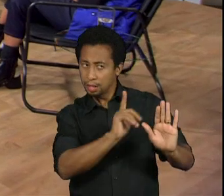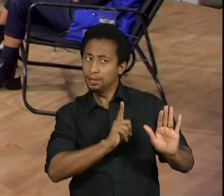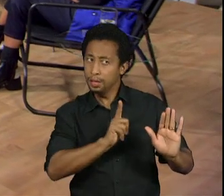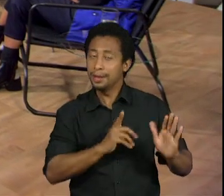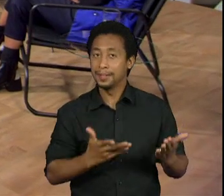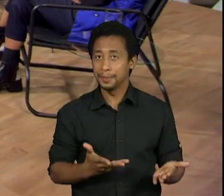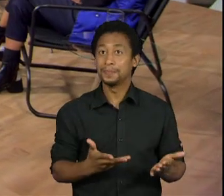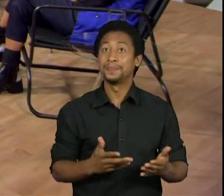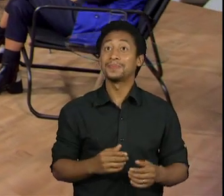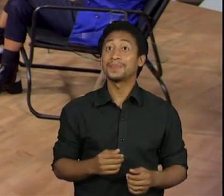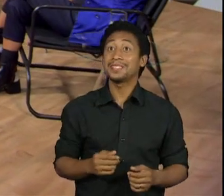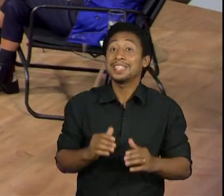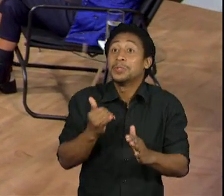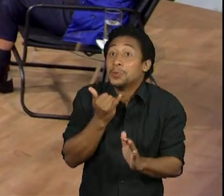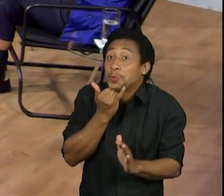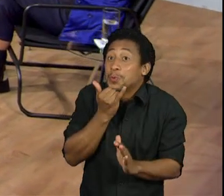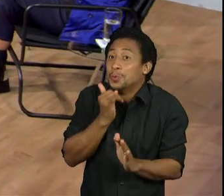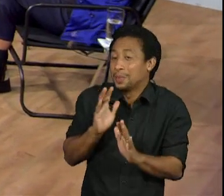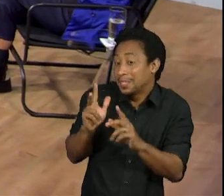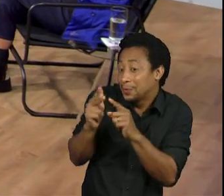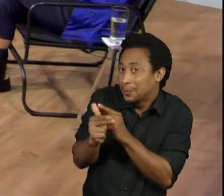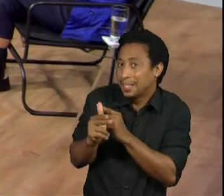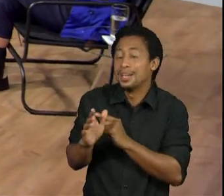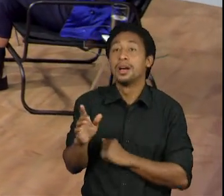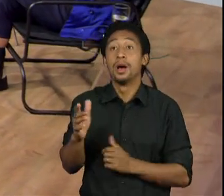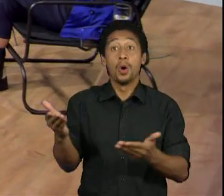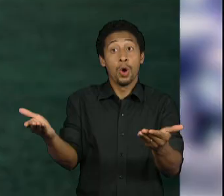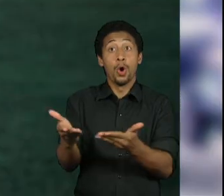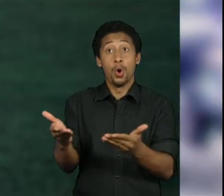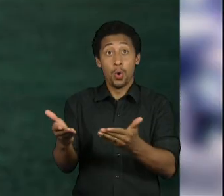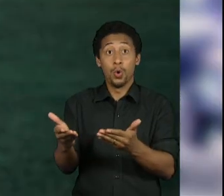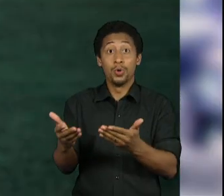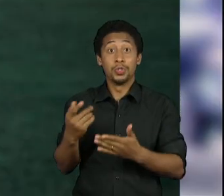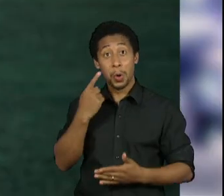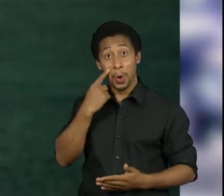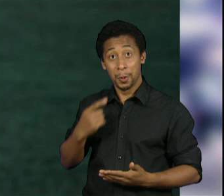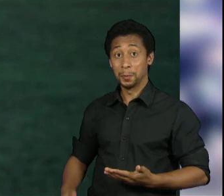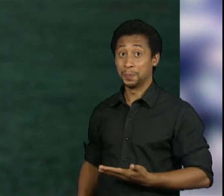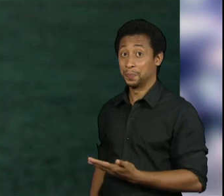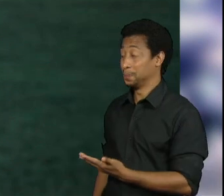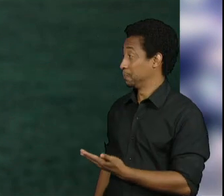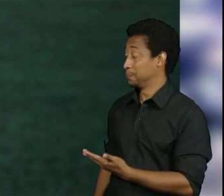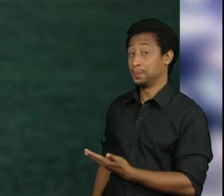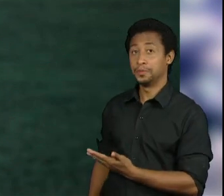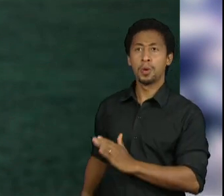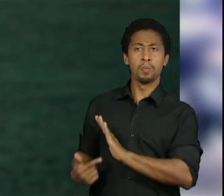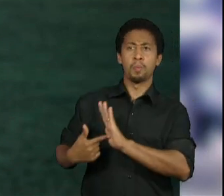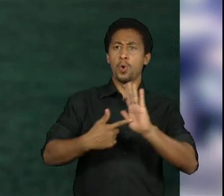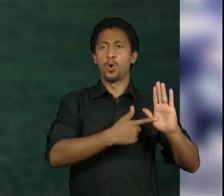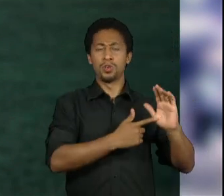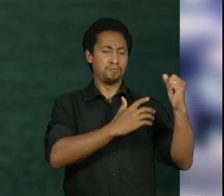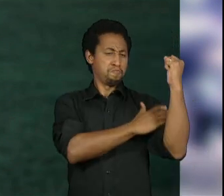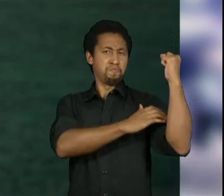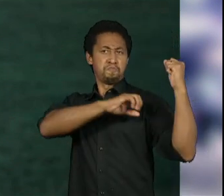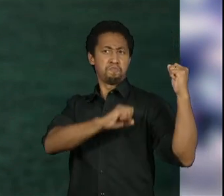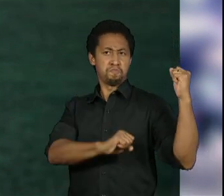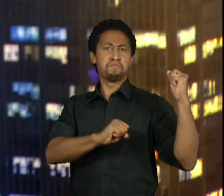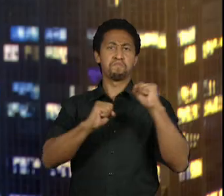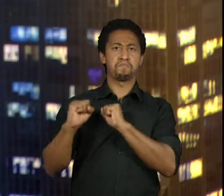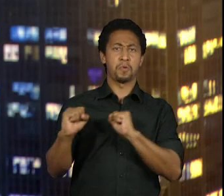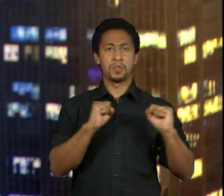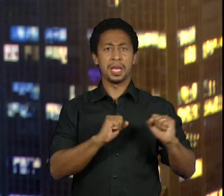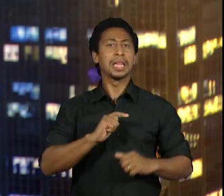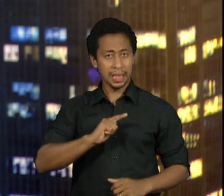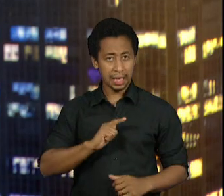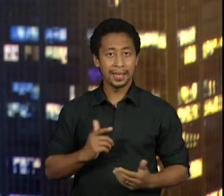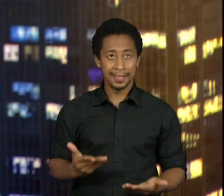então para falar dessa questão. Só uma coisa, tanto que hoje o bottom cropped virou símbolo de poder da mulher. Muito legal isso. Que